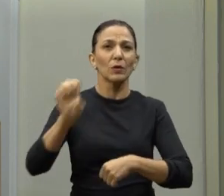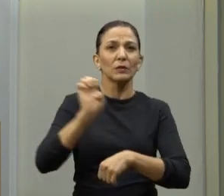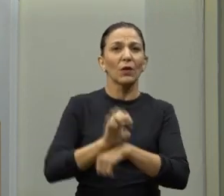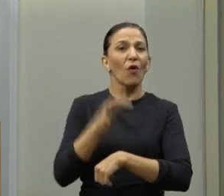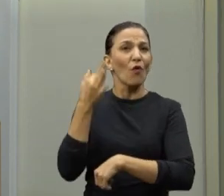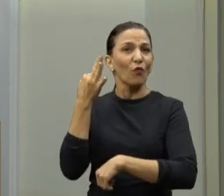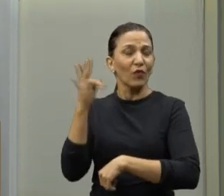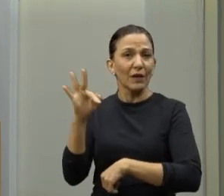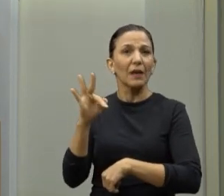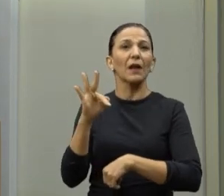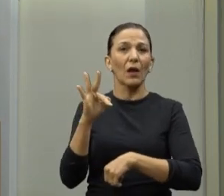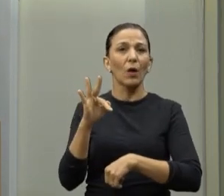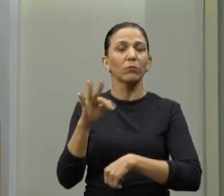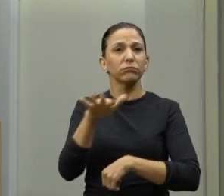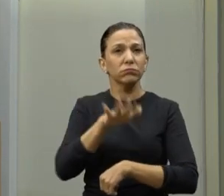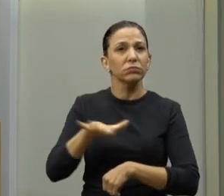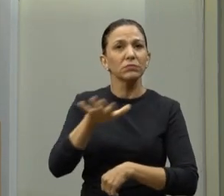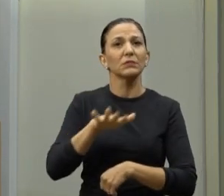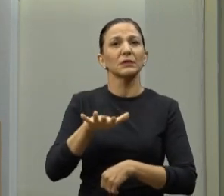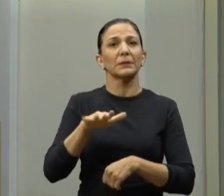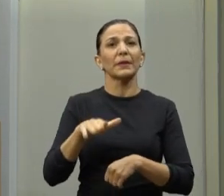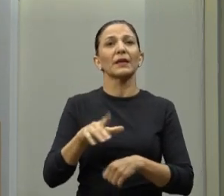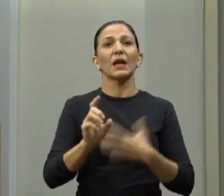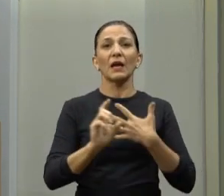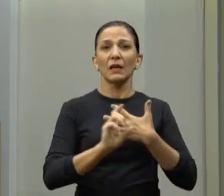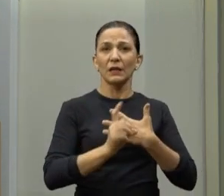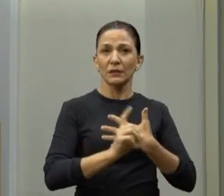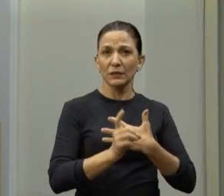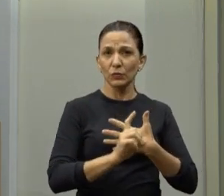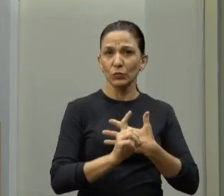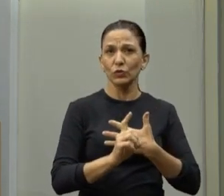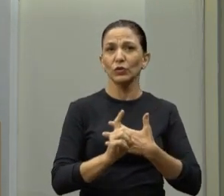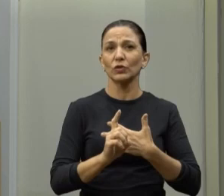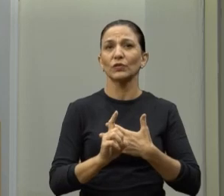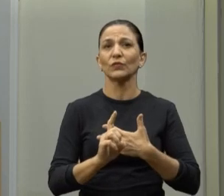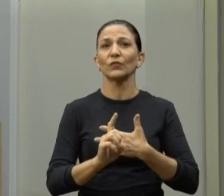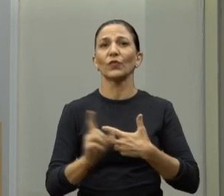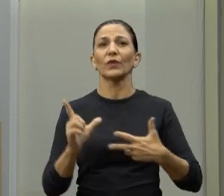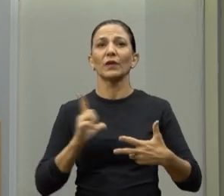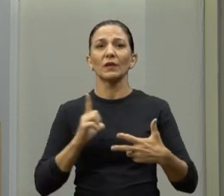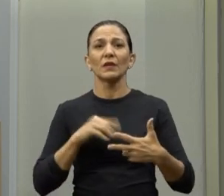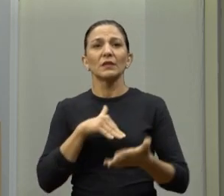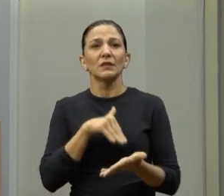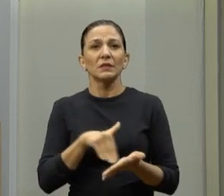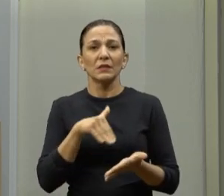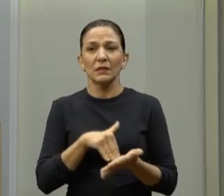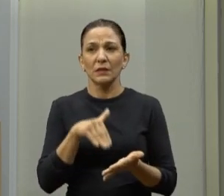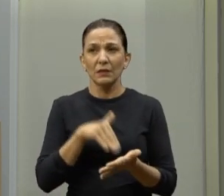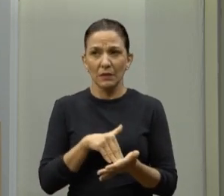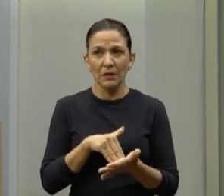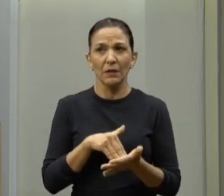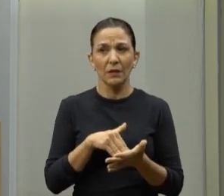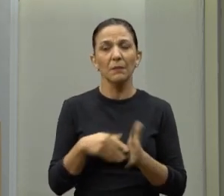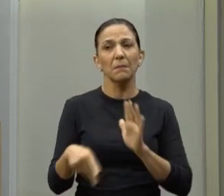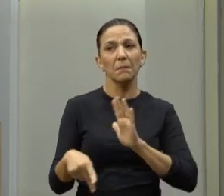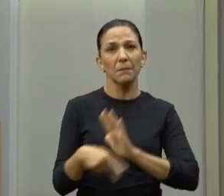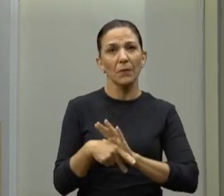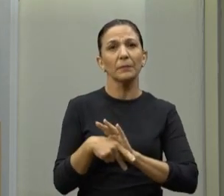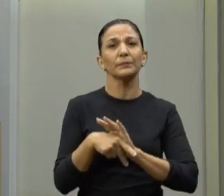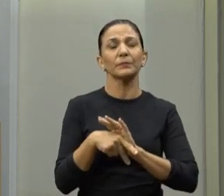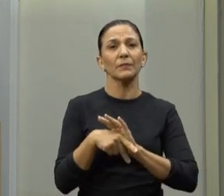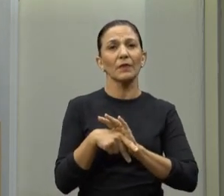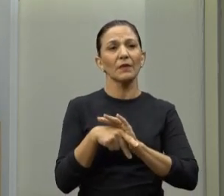e também com integrantes do Poder Executivo com a participação da nossa secretária nacional similará para dar